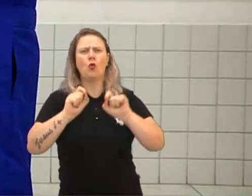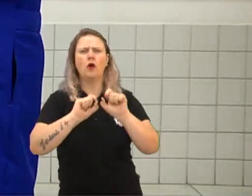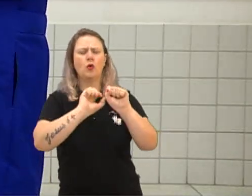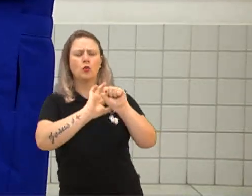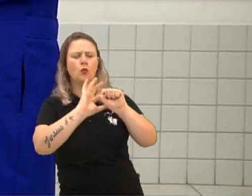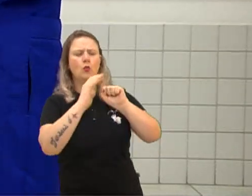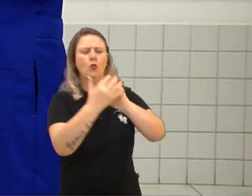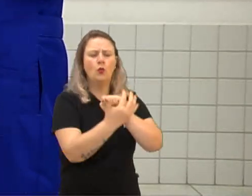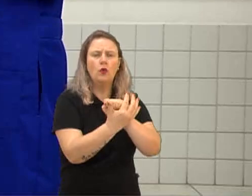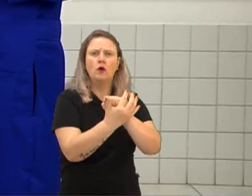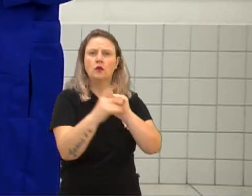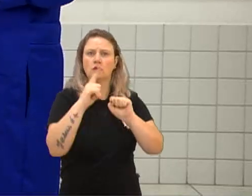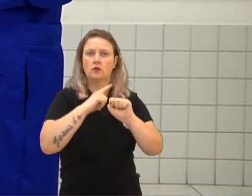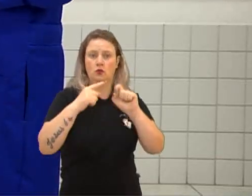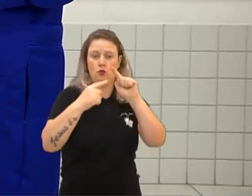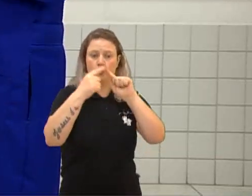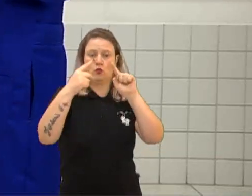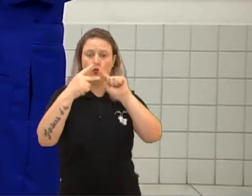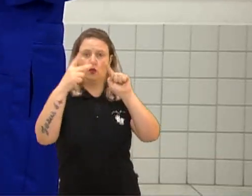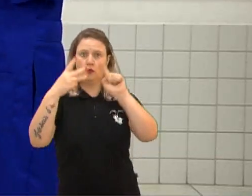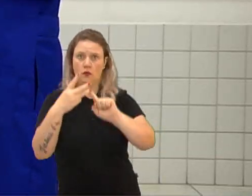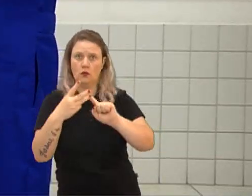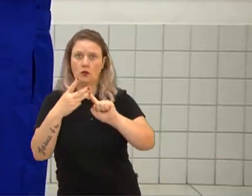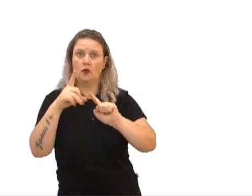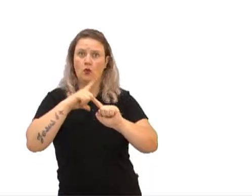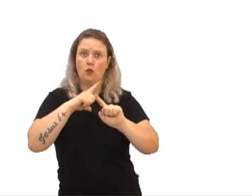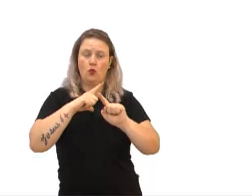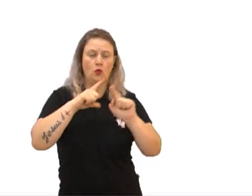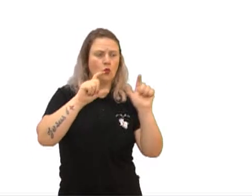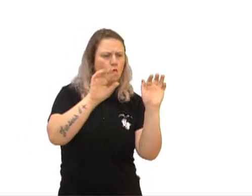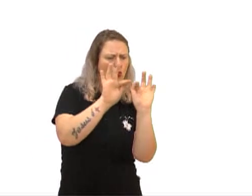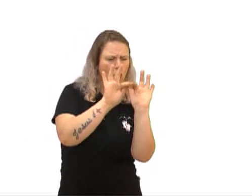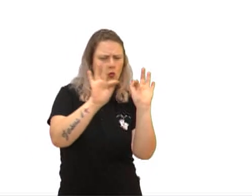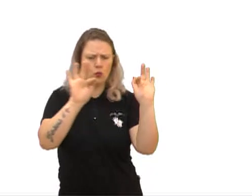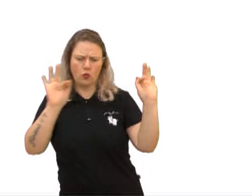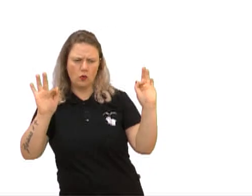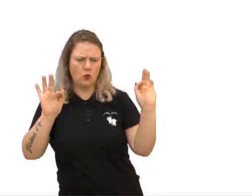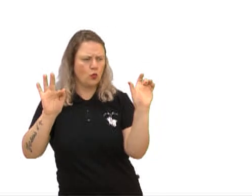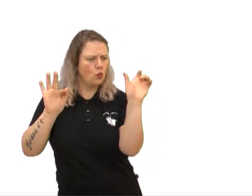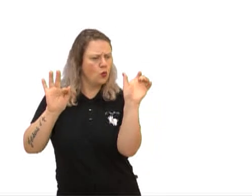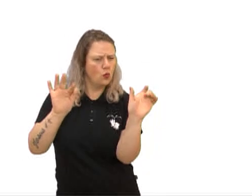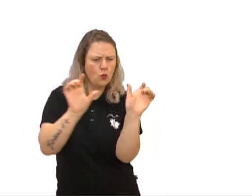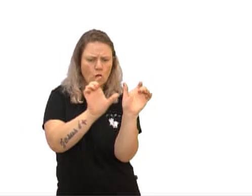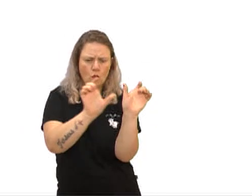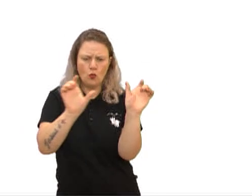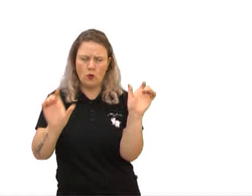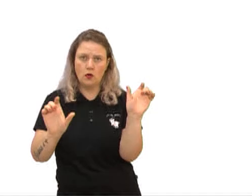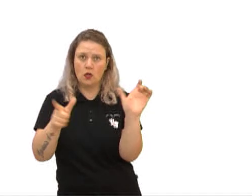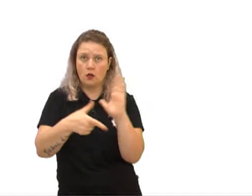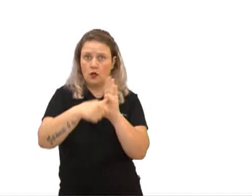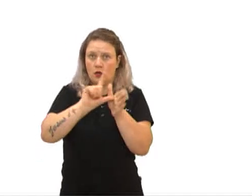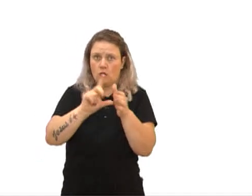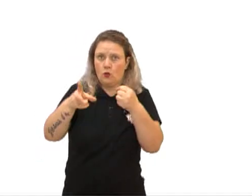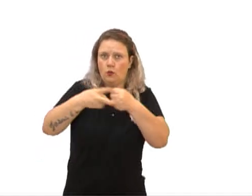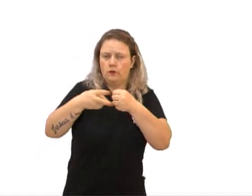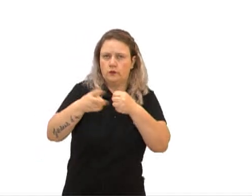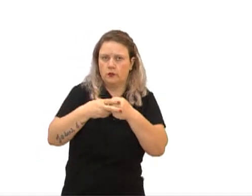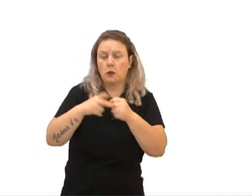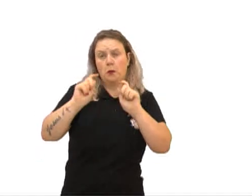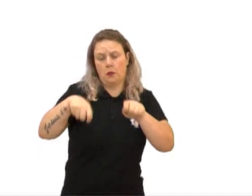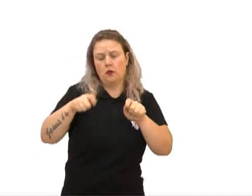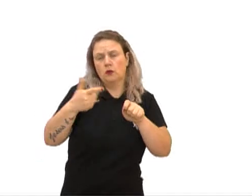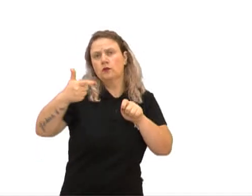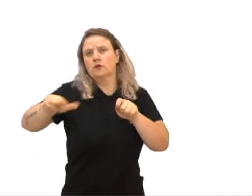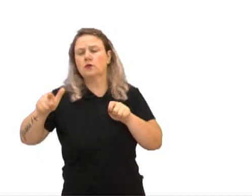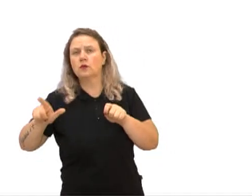sujeito. Há 3 critérios, sim. Posição. Normalmente, o sujeito precede o verbo e mesmo que venha depois,